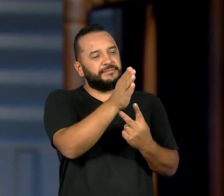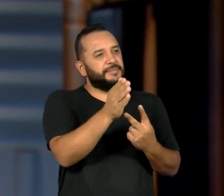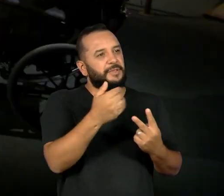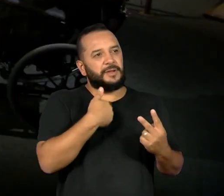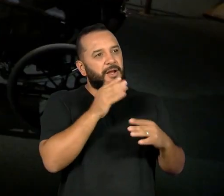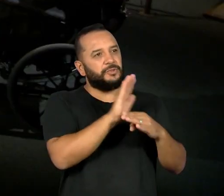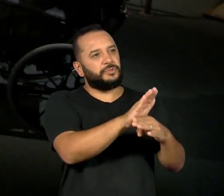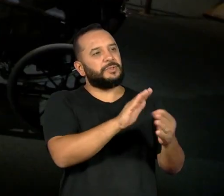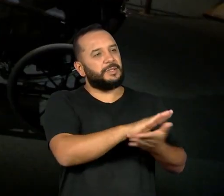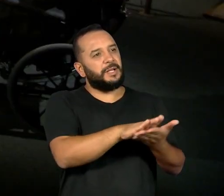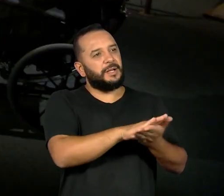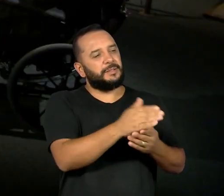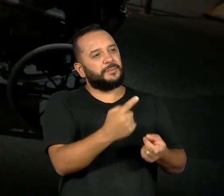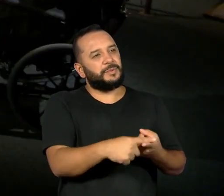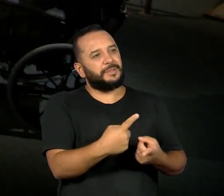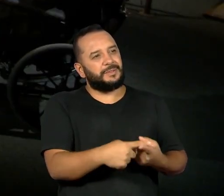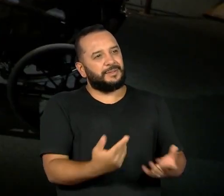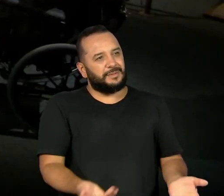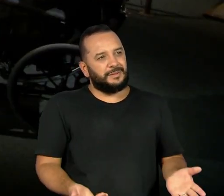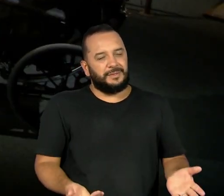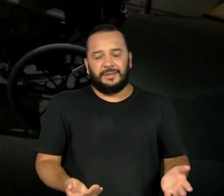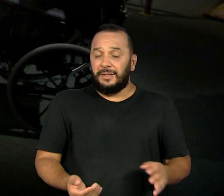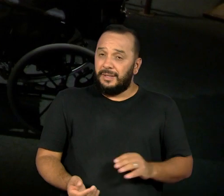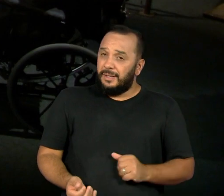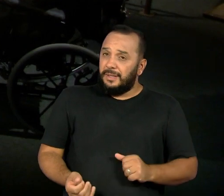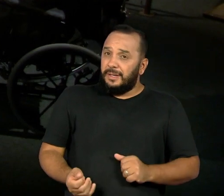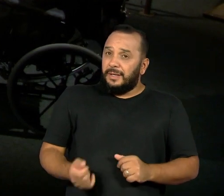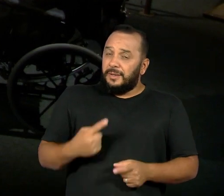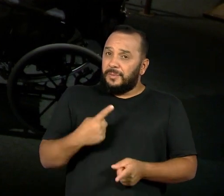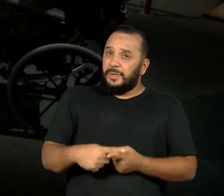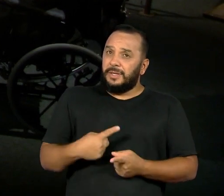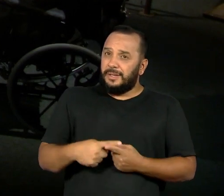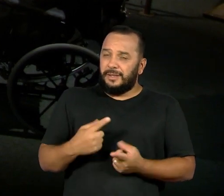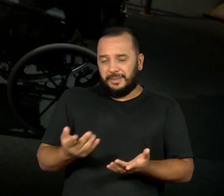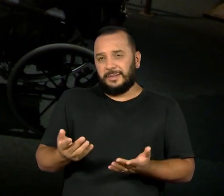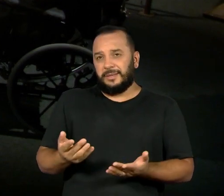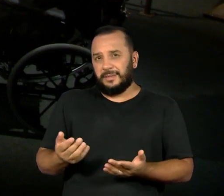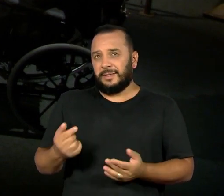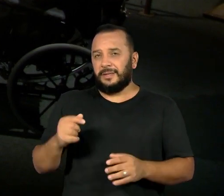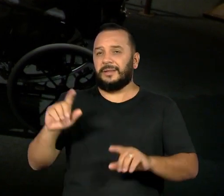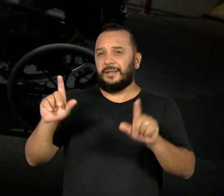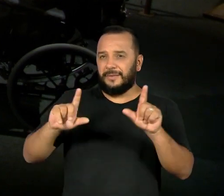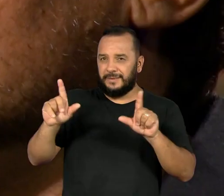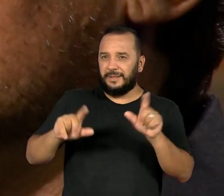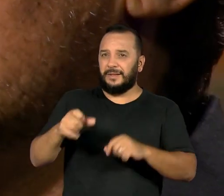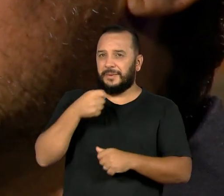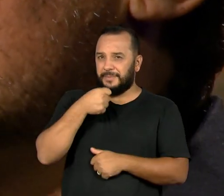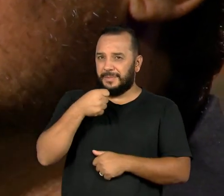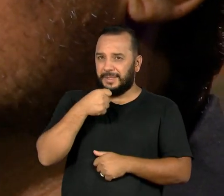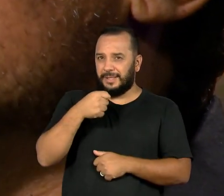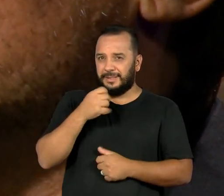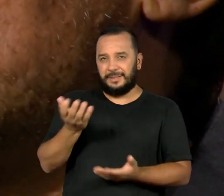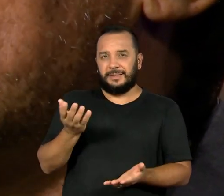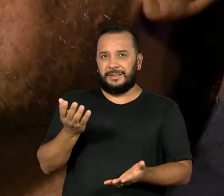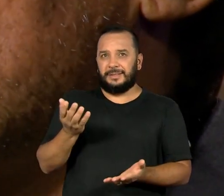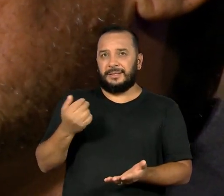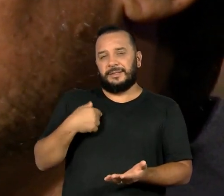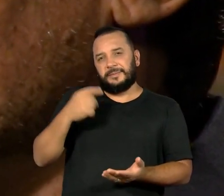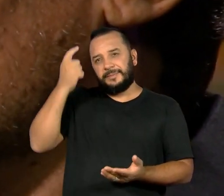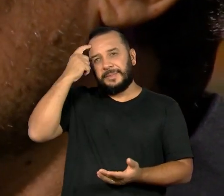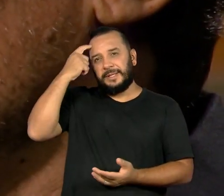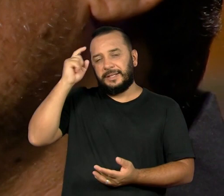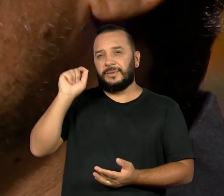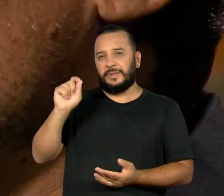por quê? Porque a gente, quando observa a produção da mídia, da imprensa, né, ainda se explora a